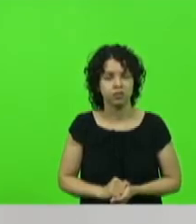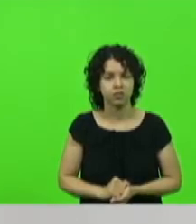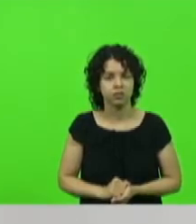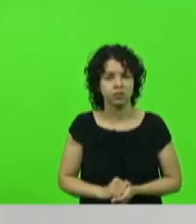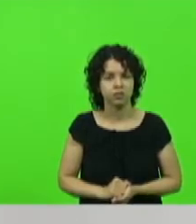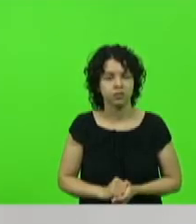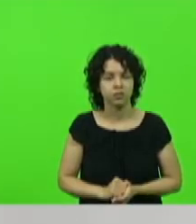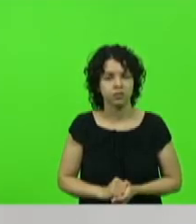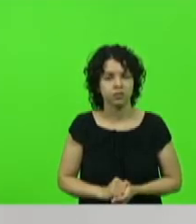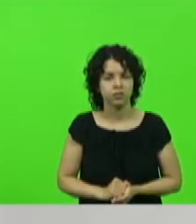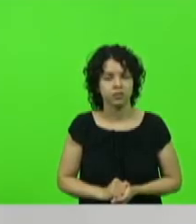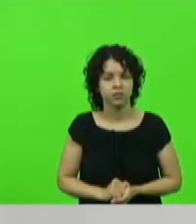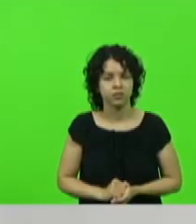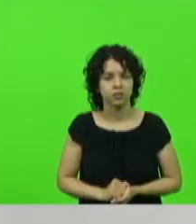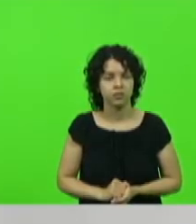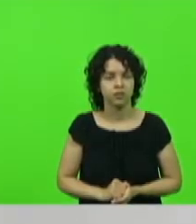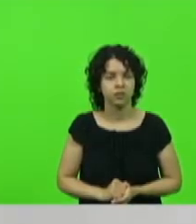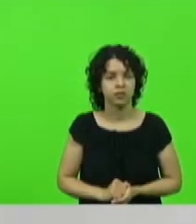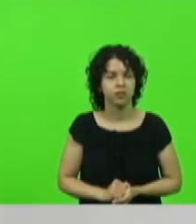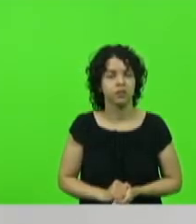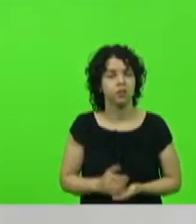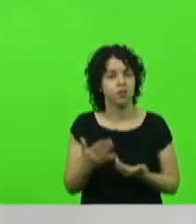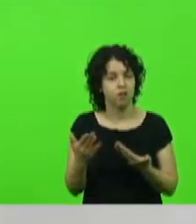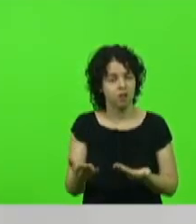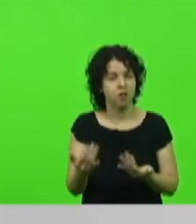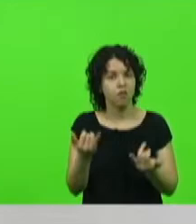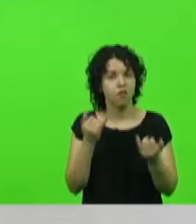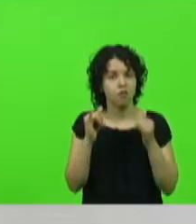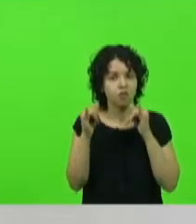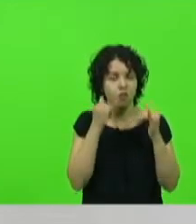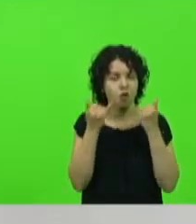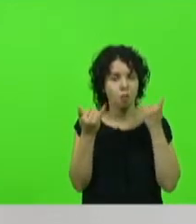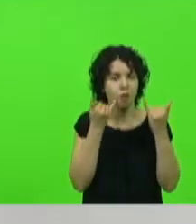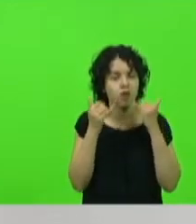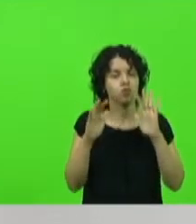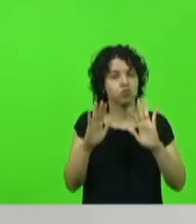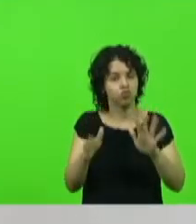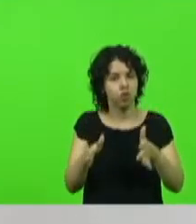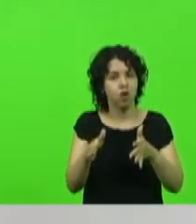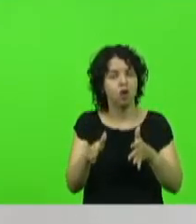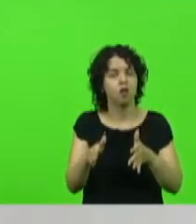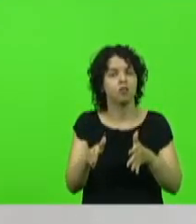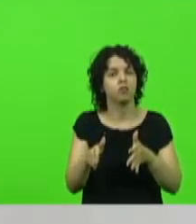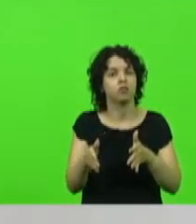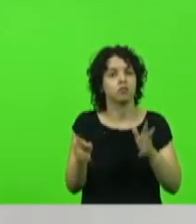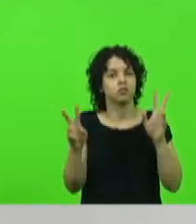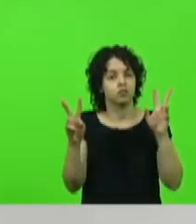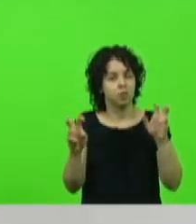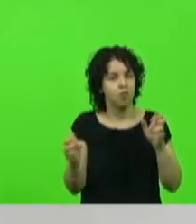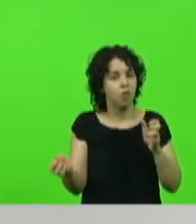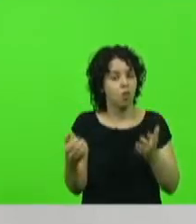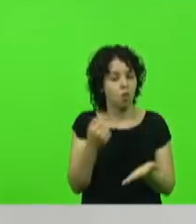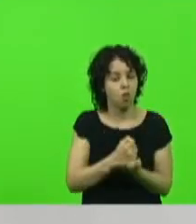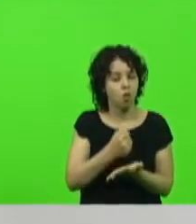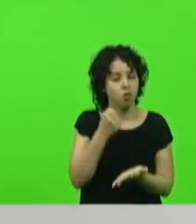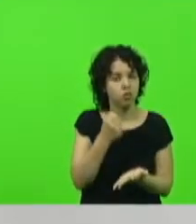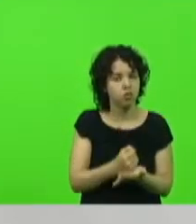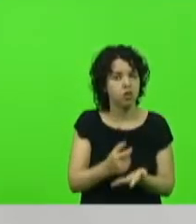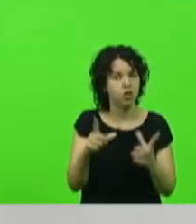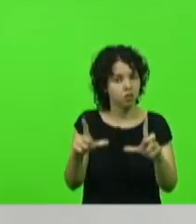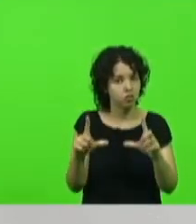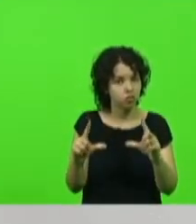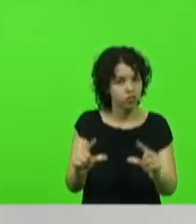E, apesar de já ter sido informado que foi realizado um termo aditivo de contrato, reduzindo de